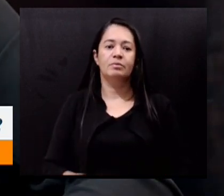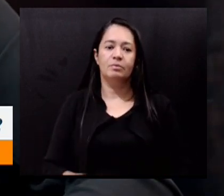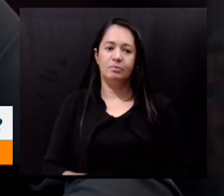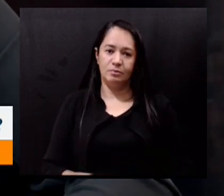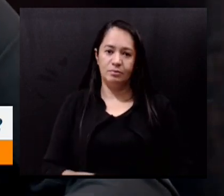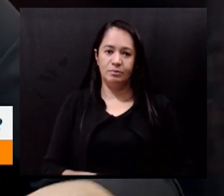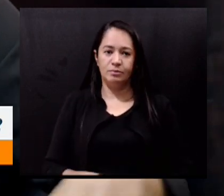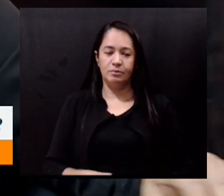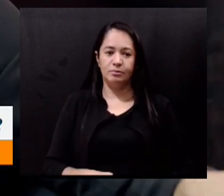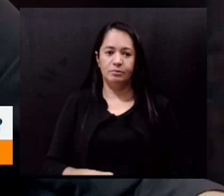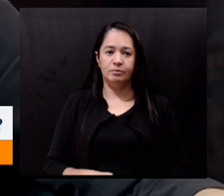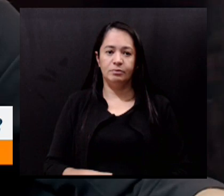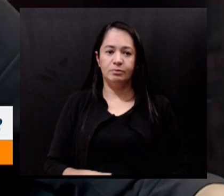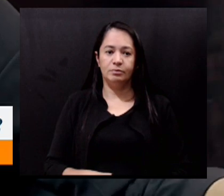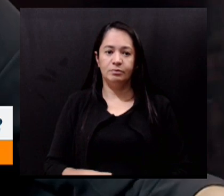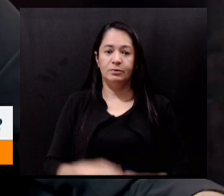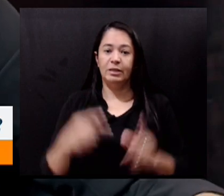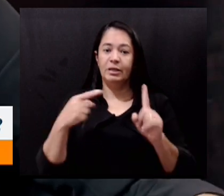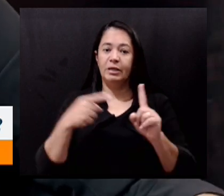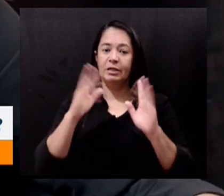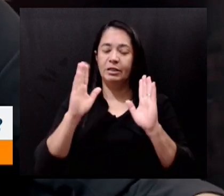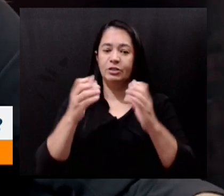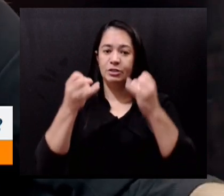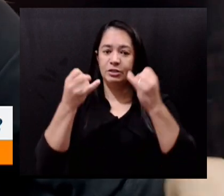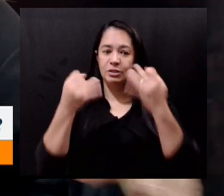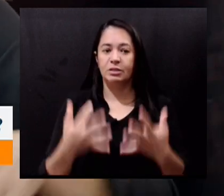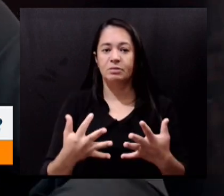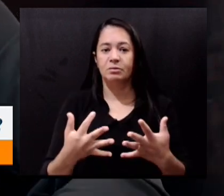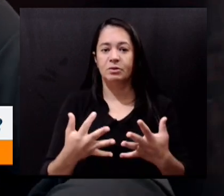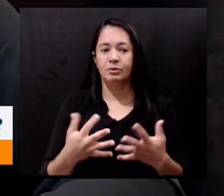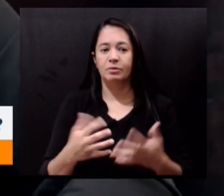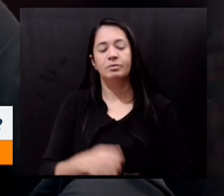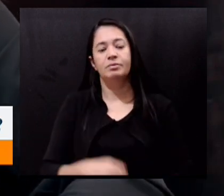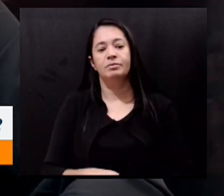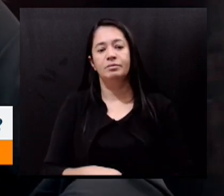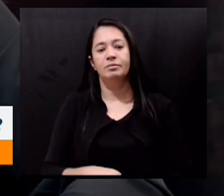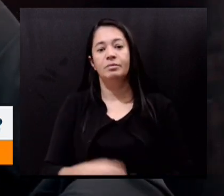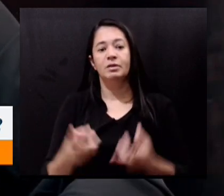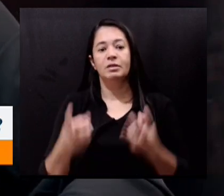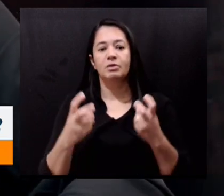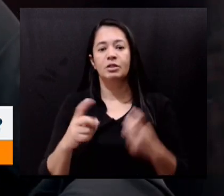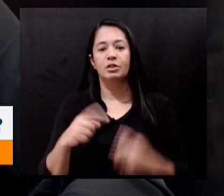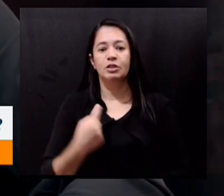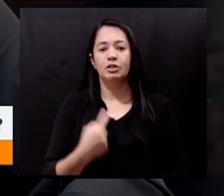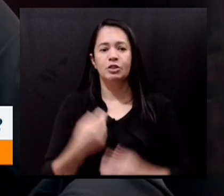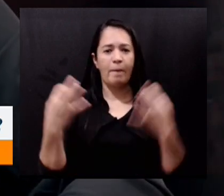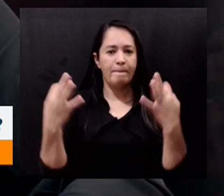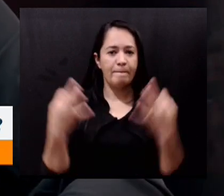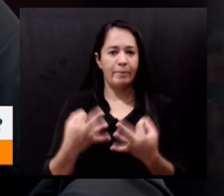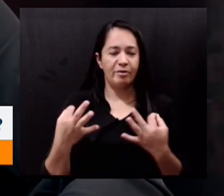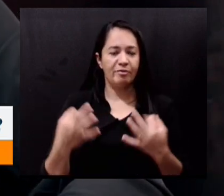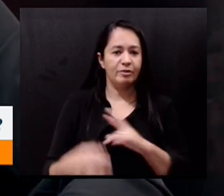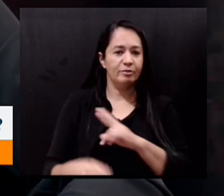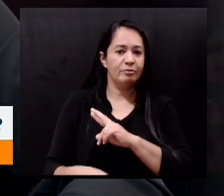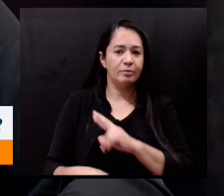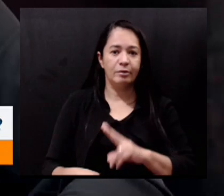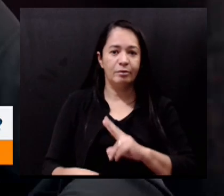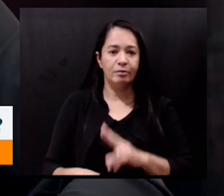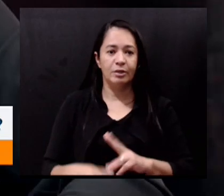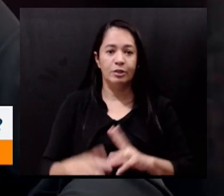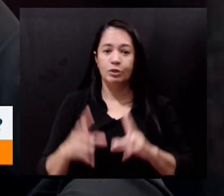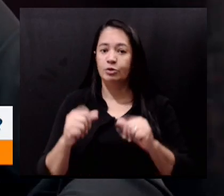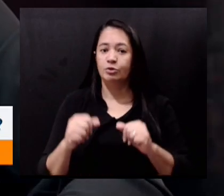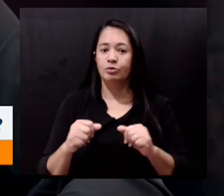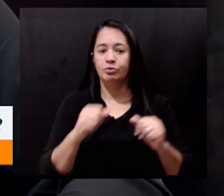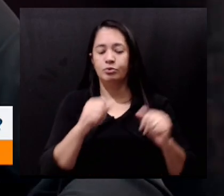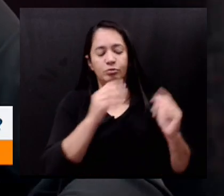ela disse, como nossa colega disse, é reconhecer que não somos perfeitos e que tudo é processual,